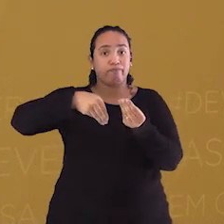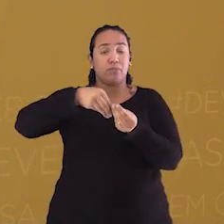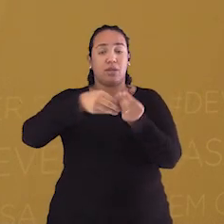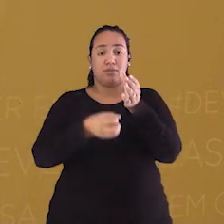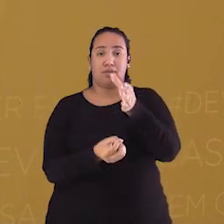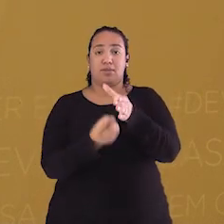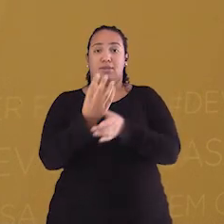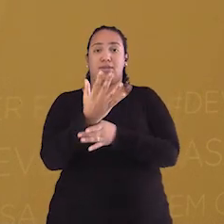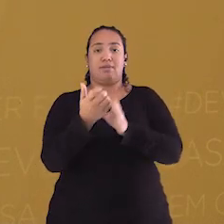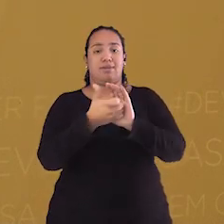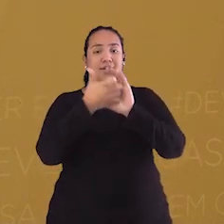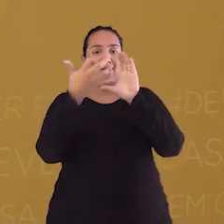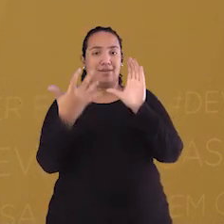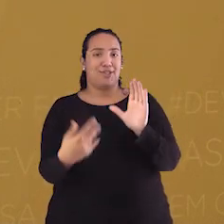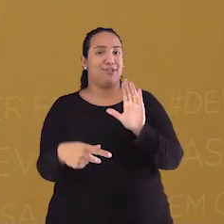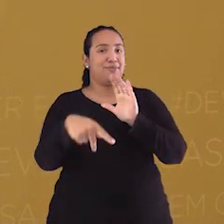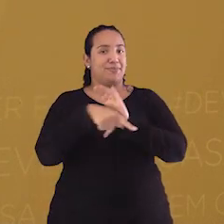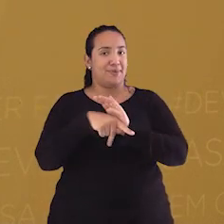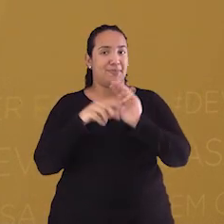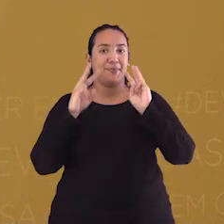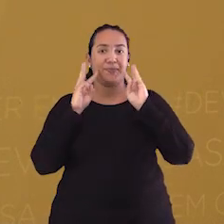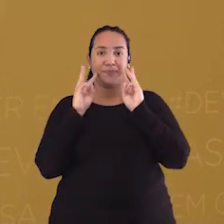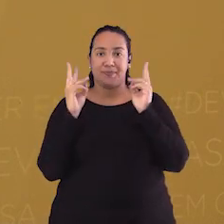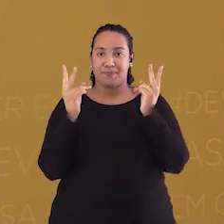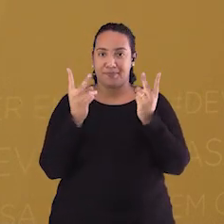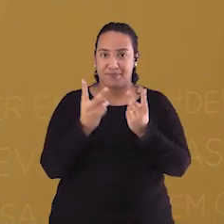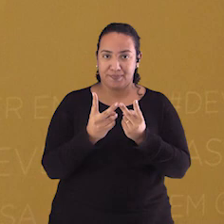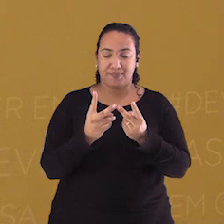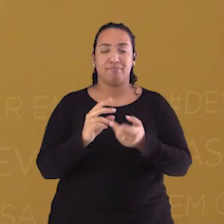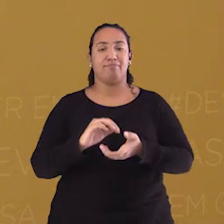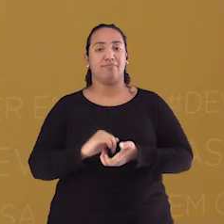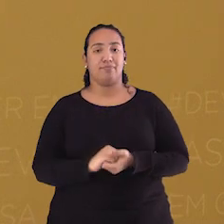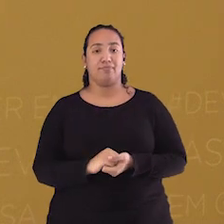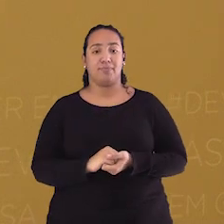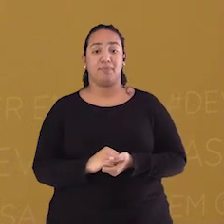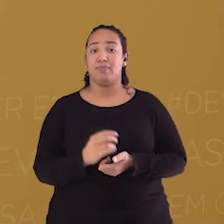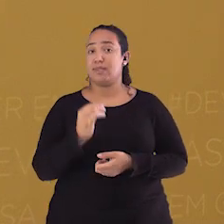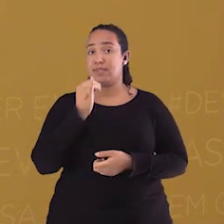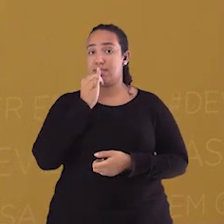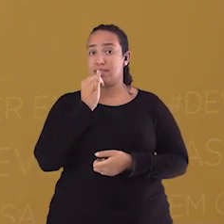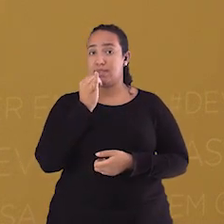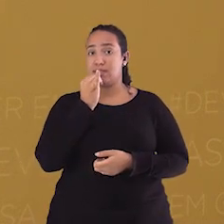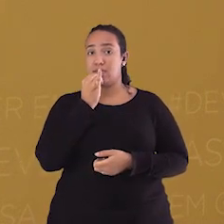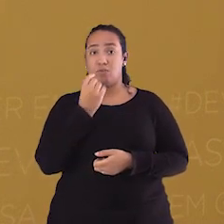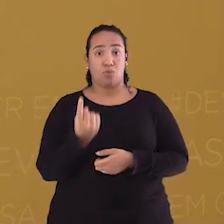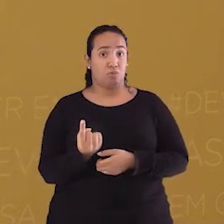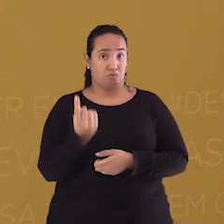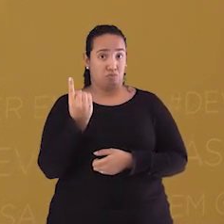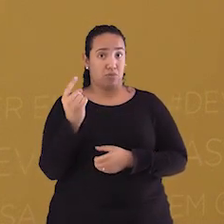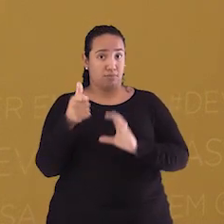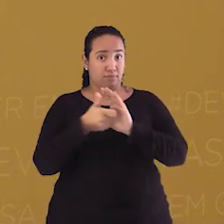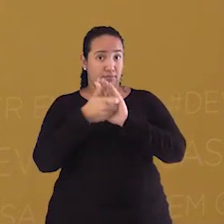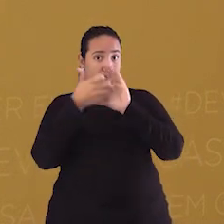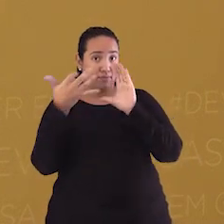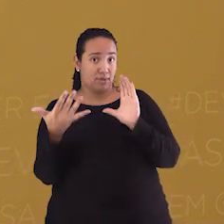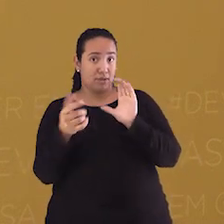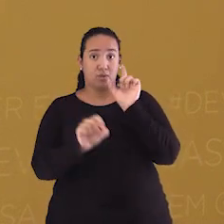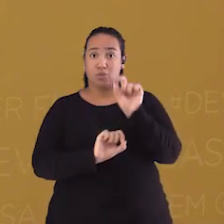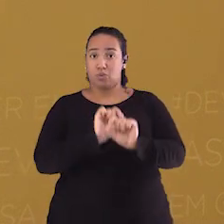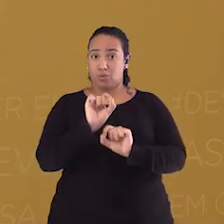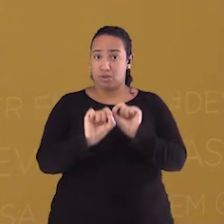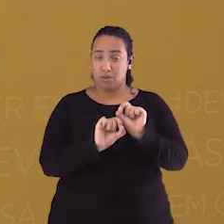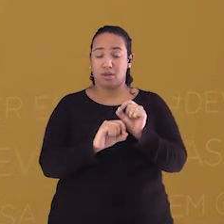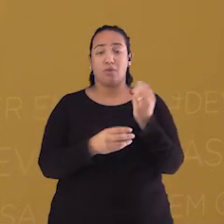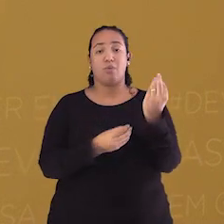matéria uma certa característica. Uma delas é a propriedade física chamada de estado físico da matéria